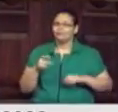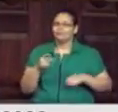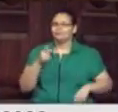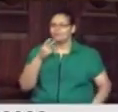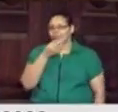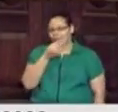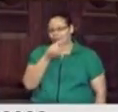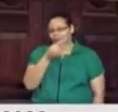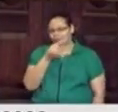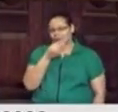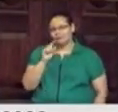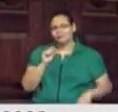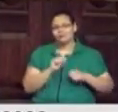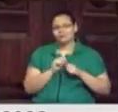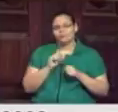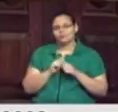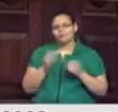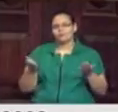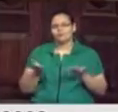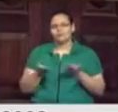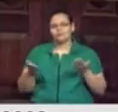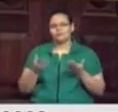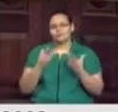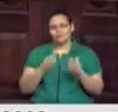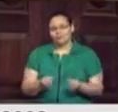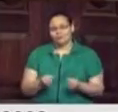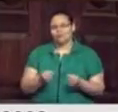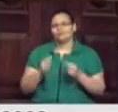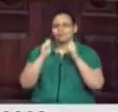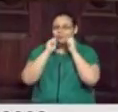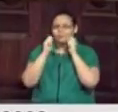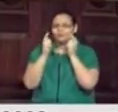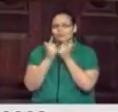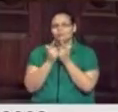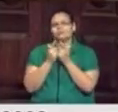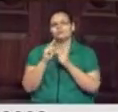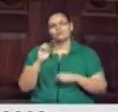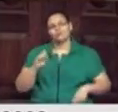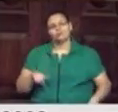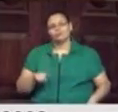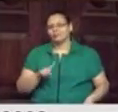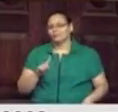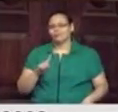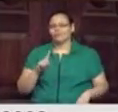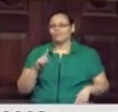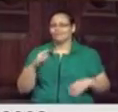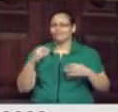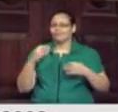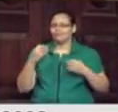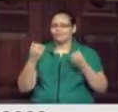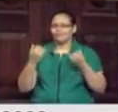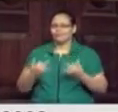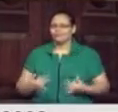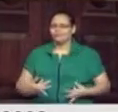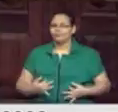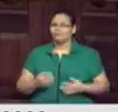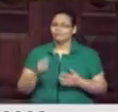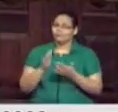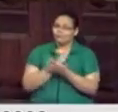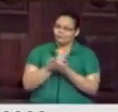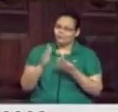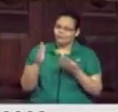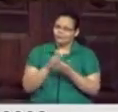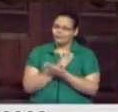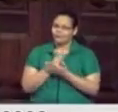votei contra, o que foi feito hoje e o que foi aprovado pela Assembleia Legislativa é algo injustificável, por alguns